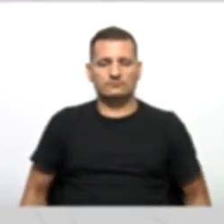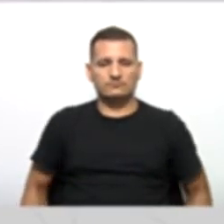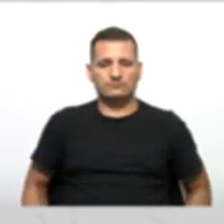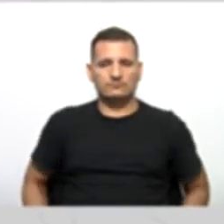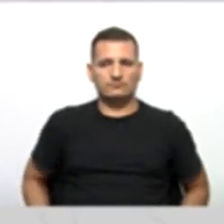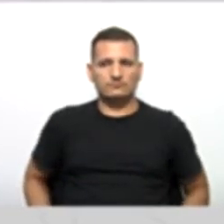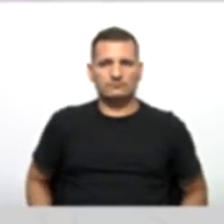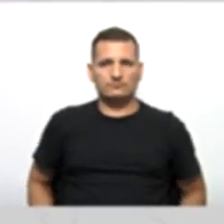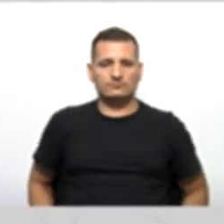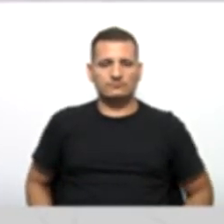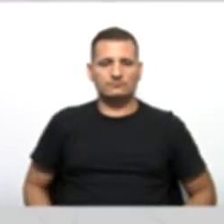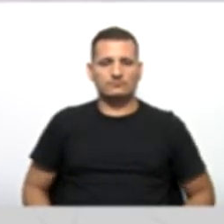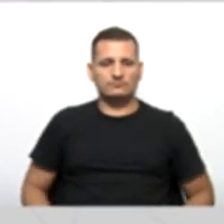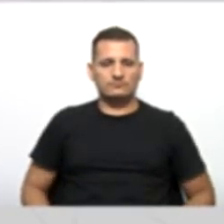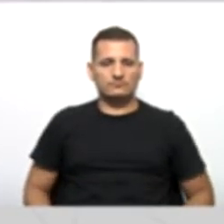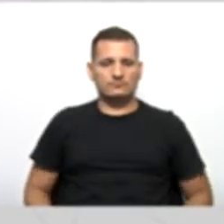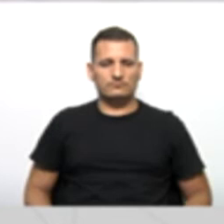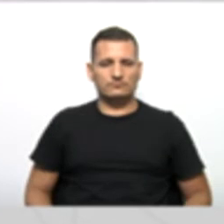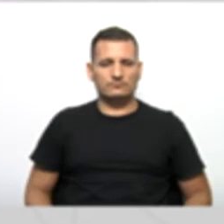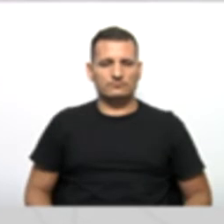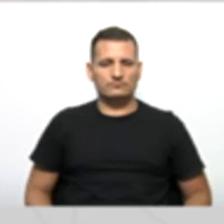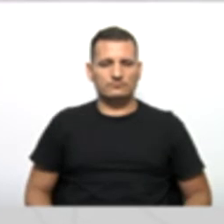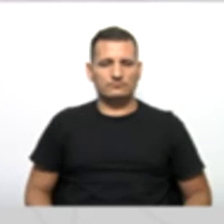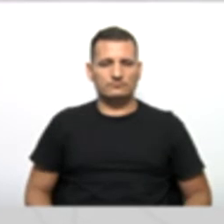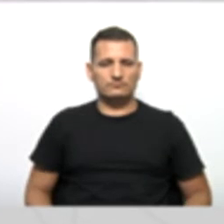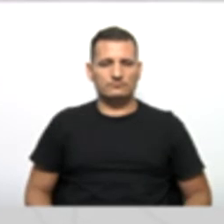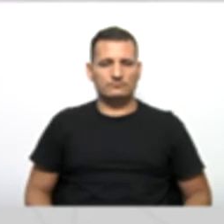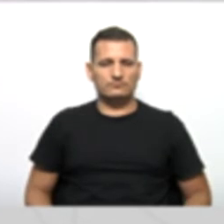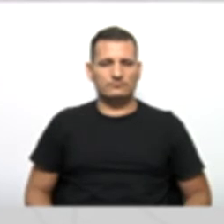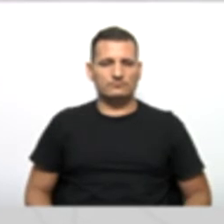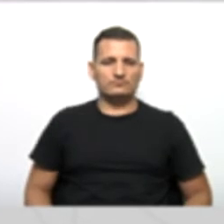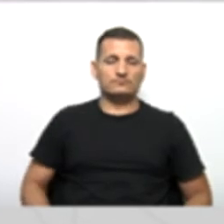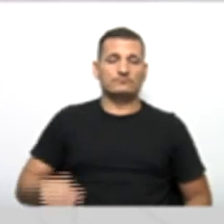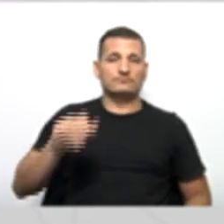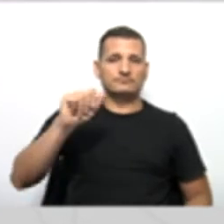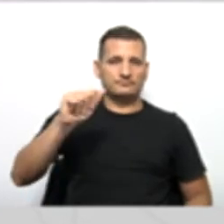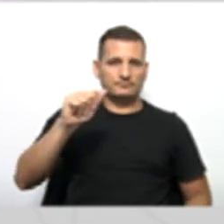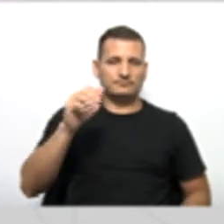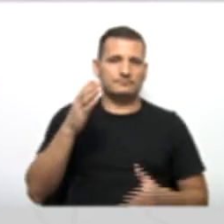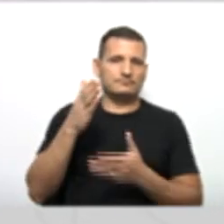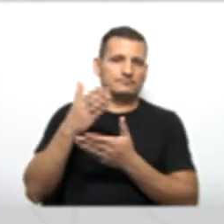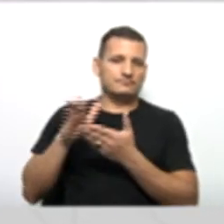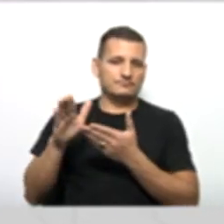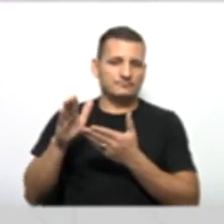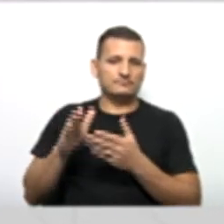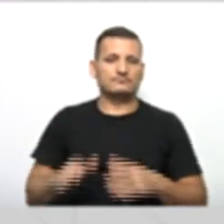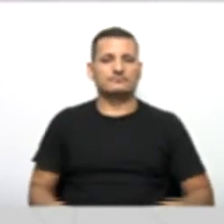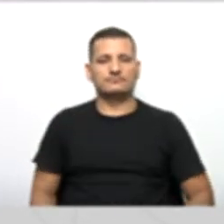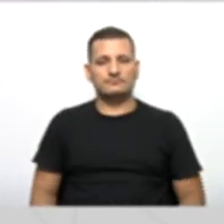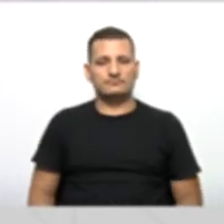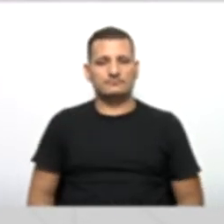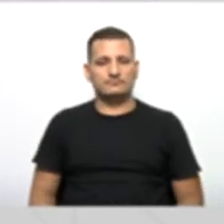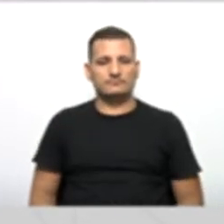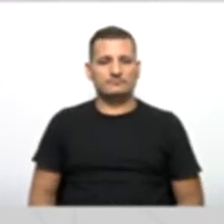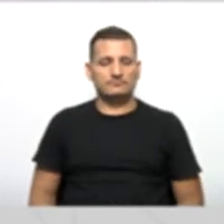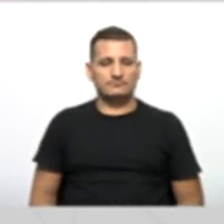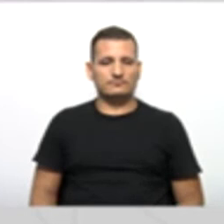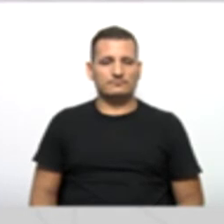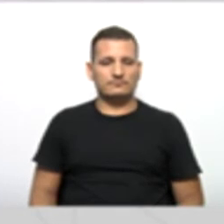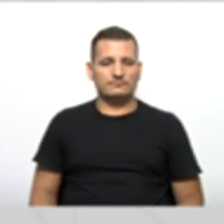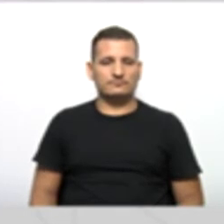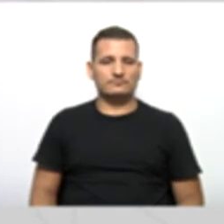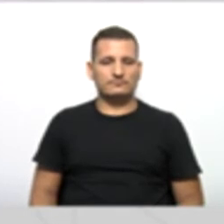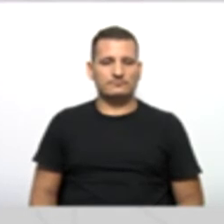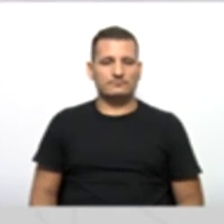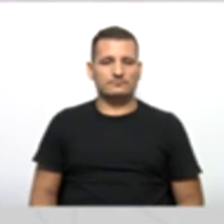gente já tem aí a letra C, né? A letra A, a gente deixa ela de fora, a gente retira ela como opção